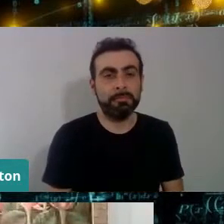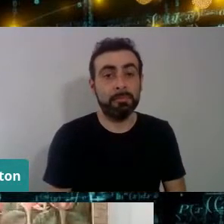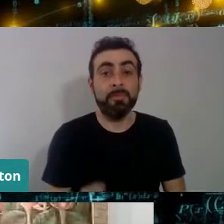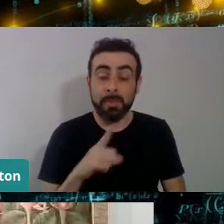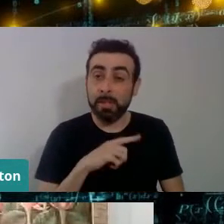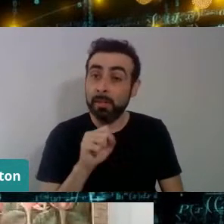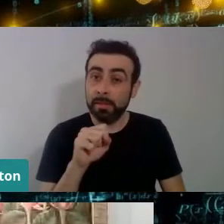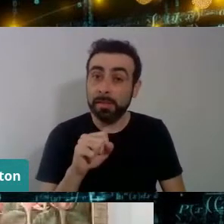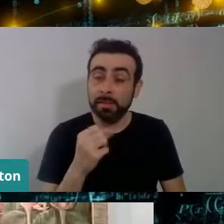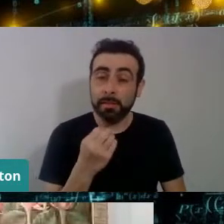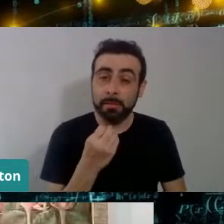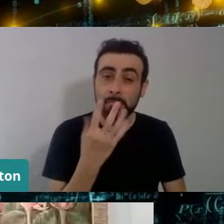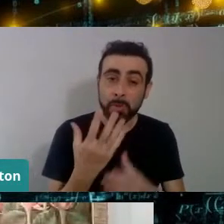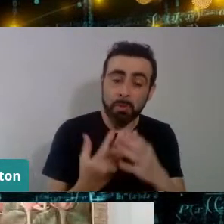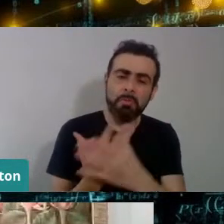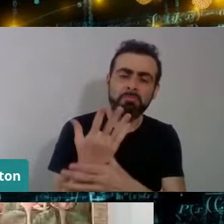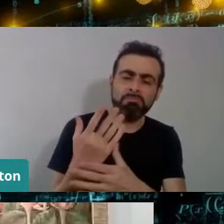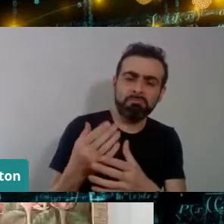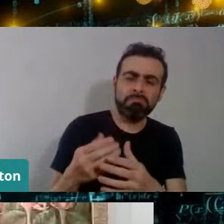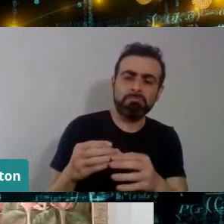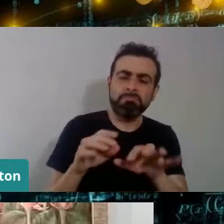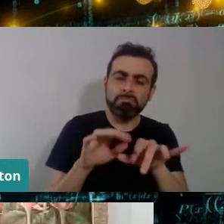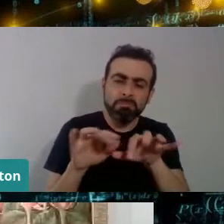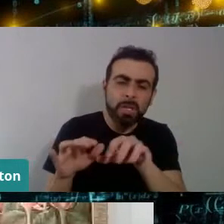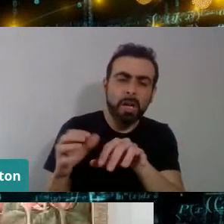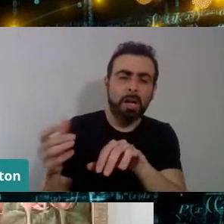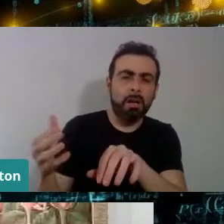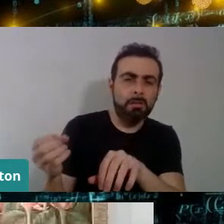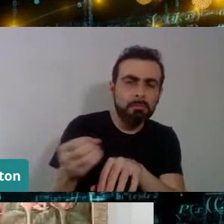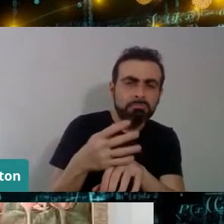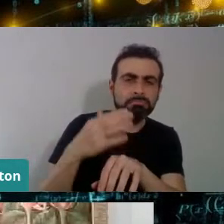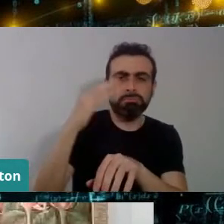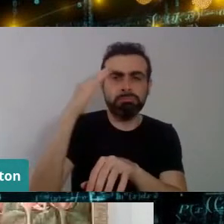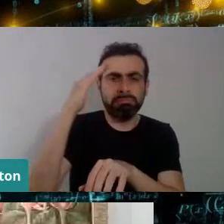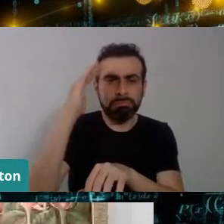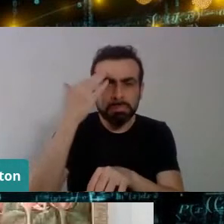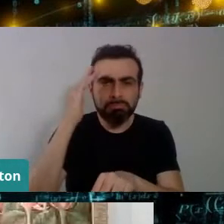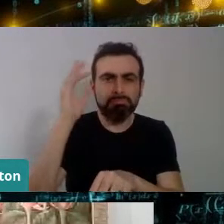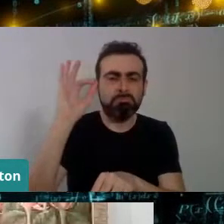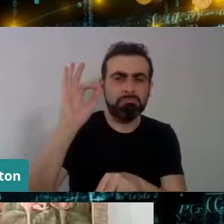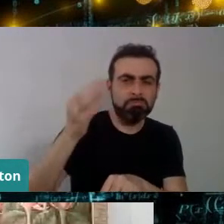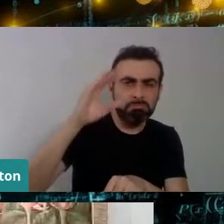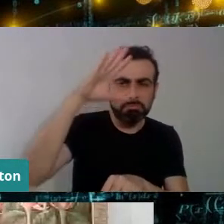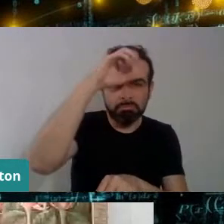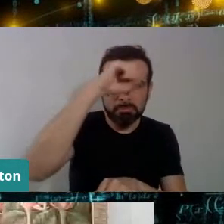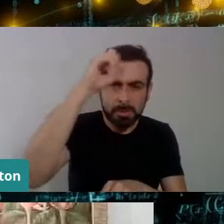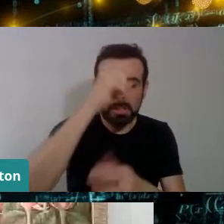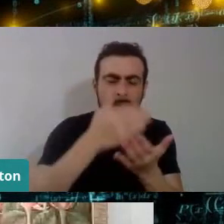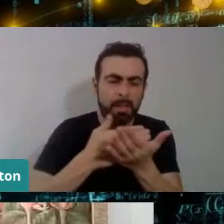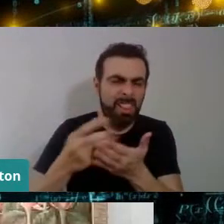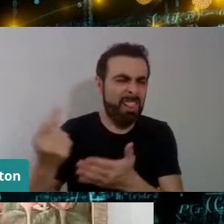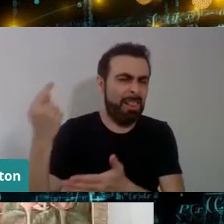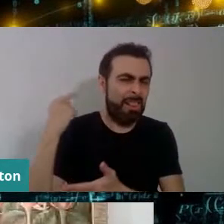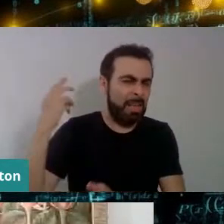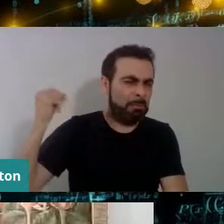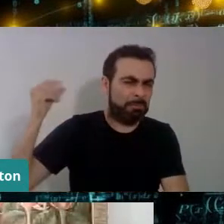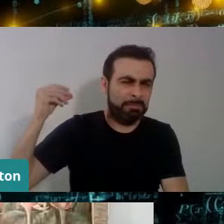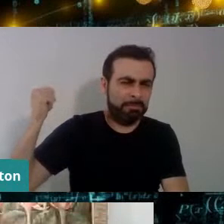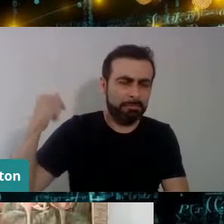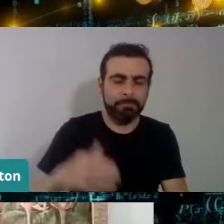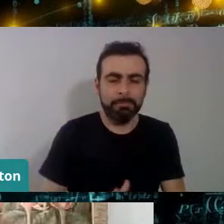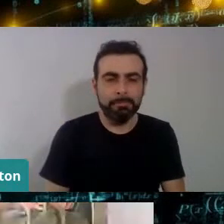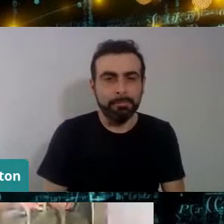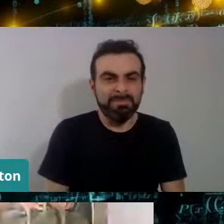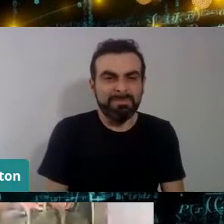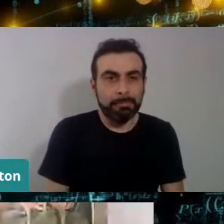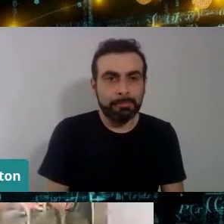Para começar a mexer, né? Porque naquela época era aí, né? Era comecinho, né? Sim. Eu me lembro que na